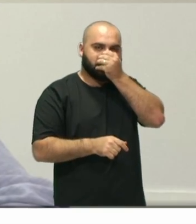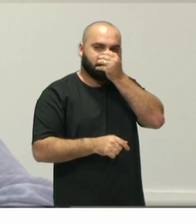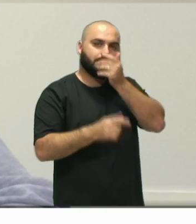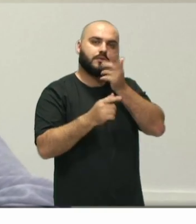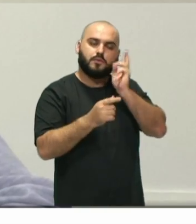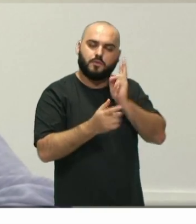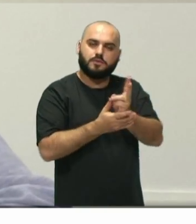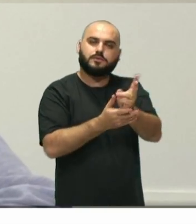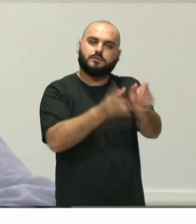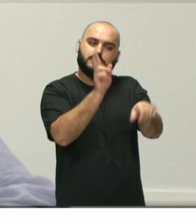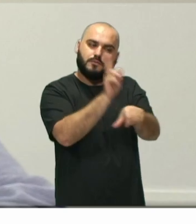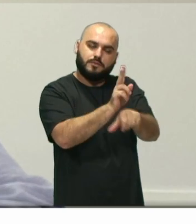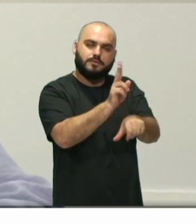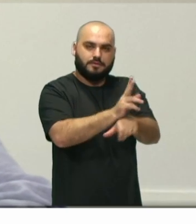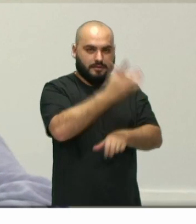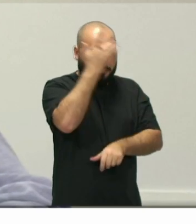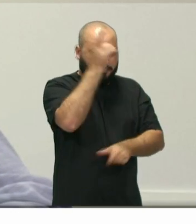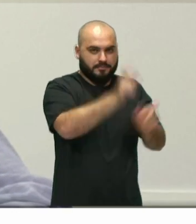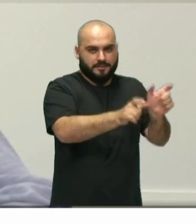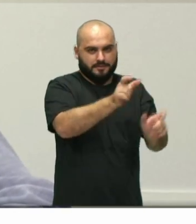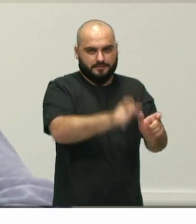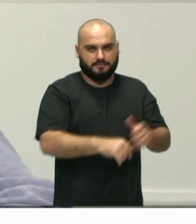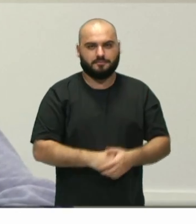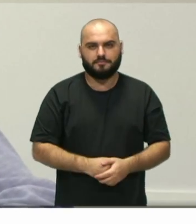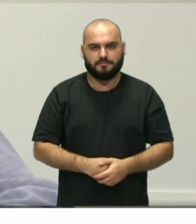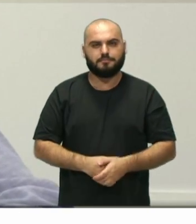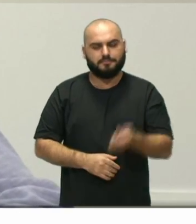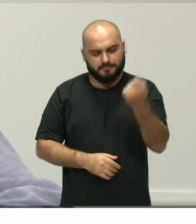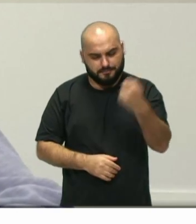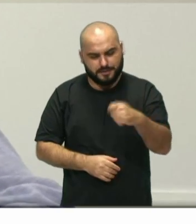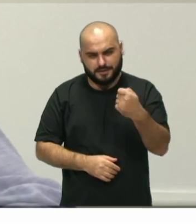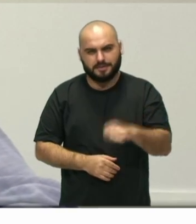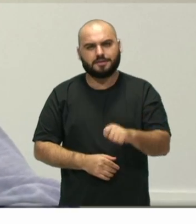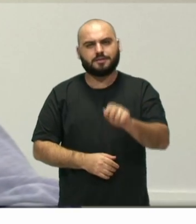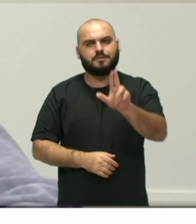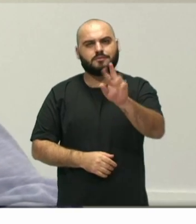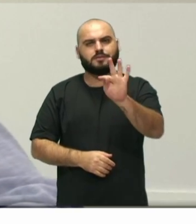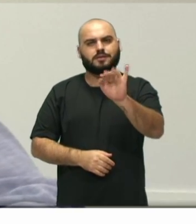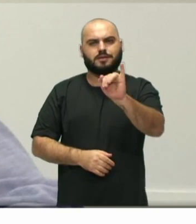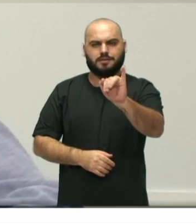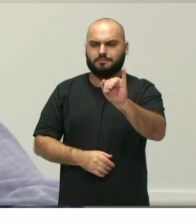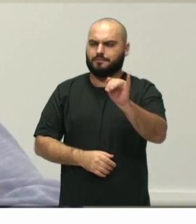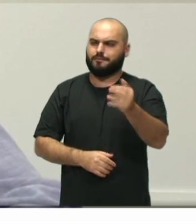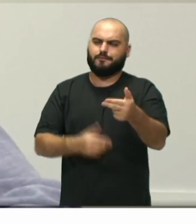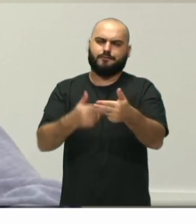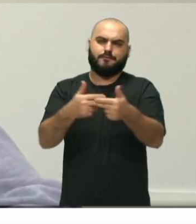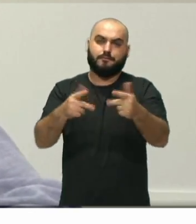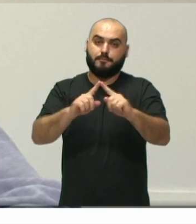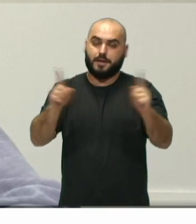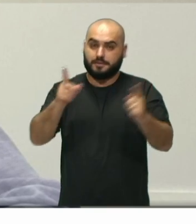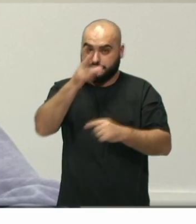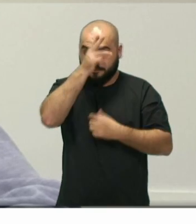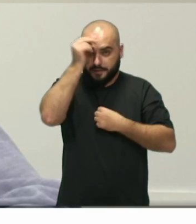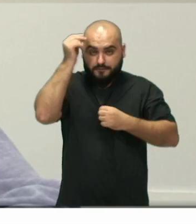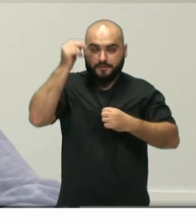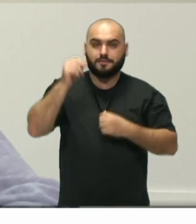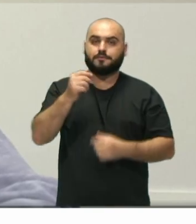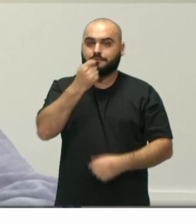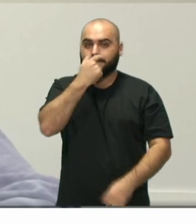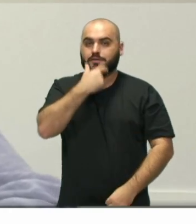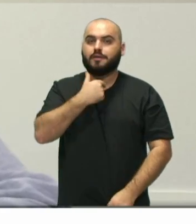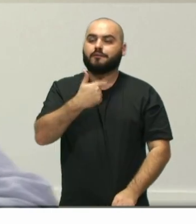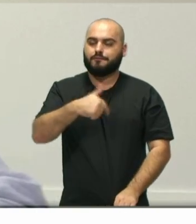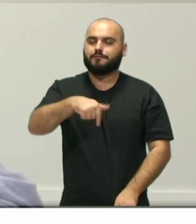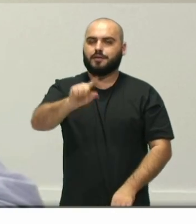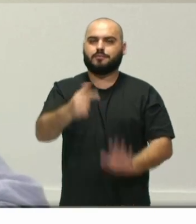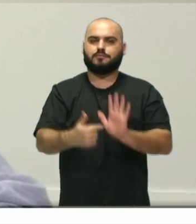cuidado com as pessoas. É claro que a gente precisa de muito leito de UTI nesse momento, mas o prefeito Volney hoje vai anunciar novas medidas, e medidas